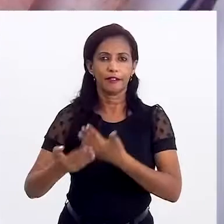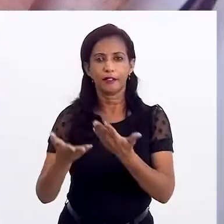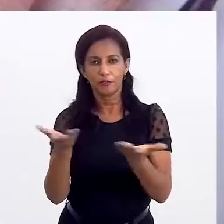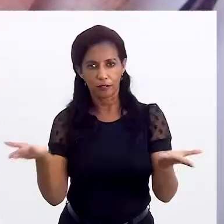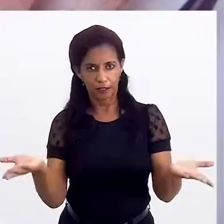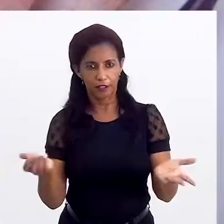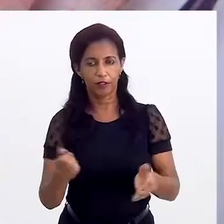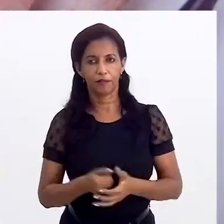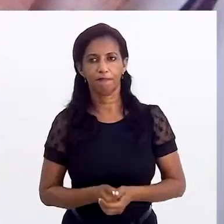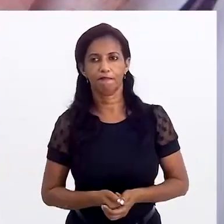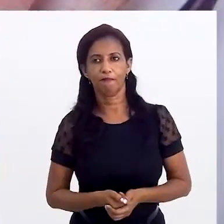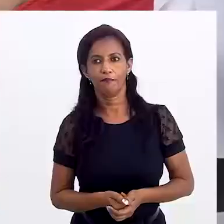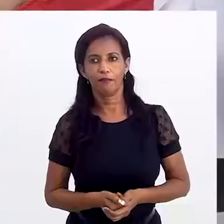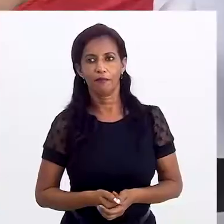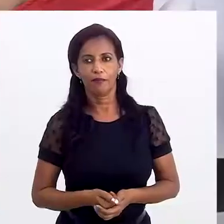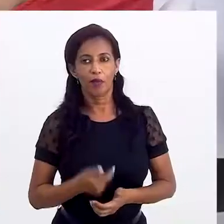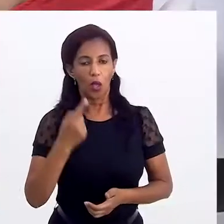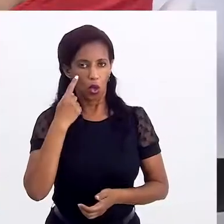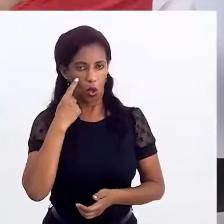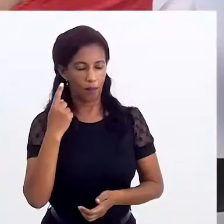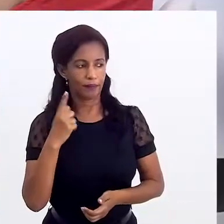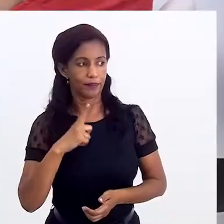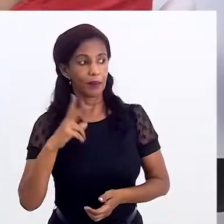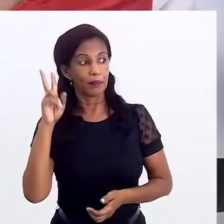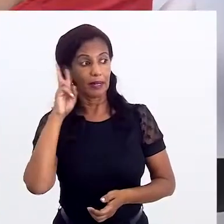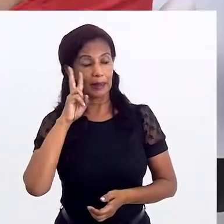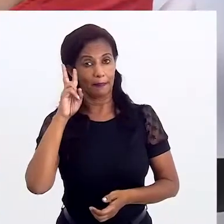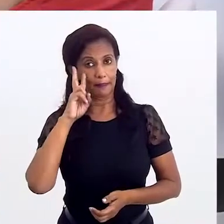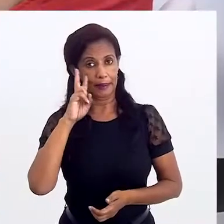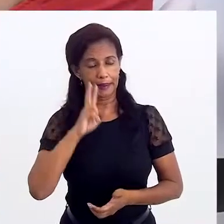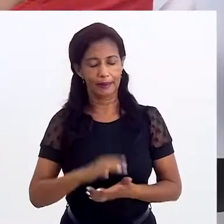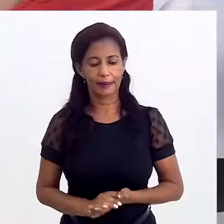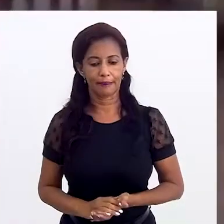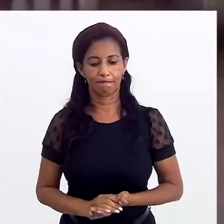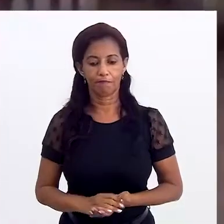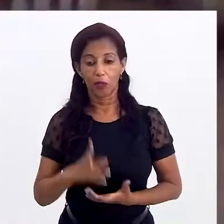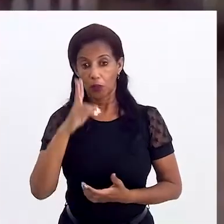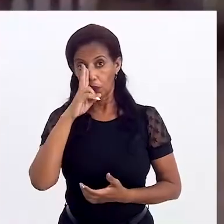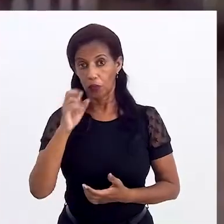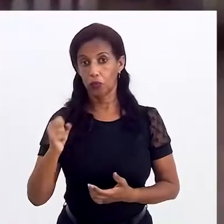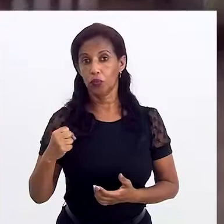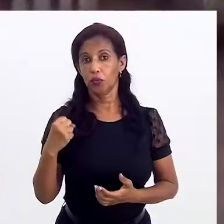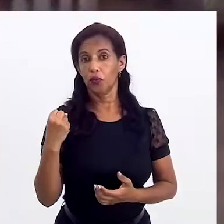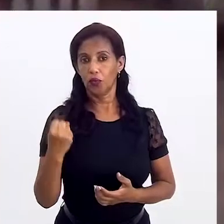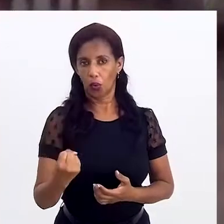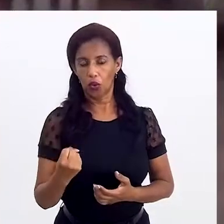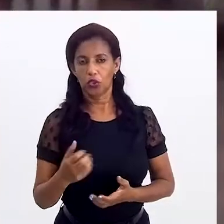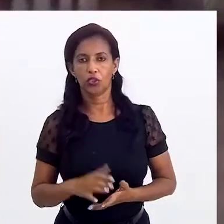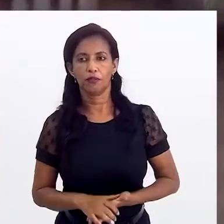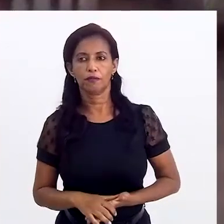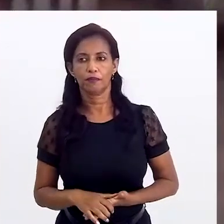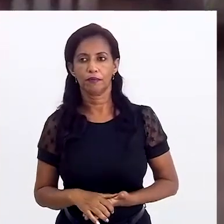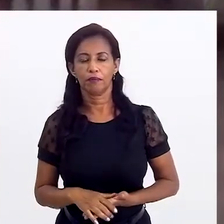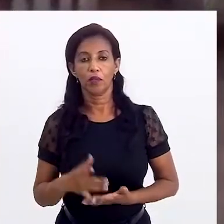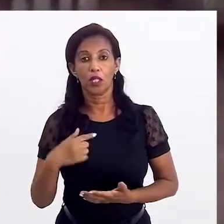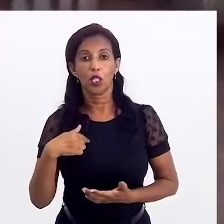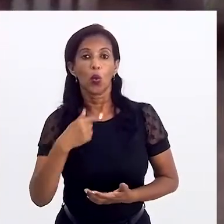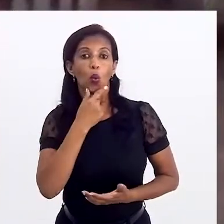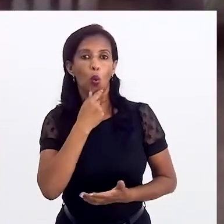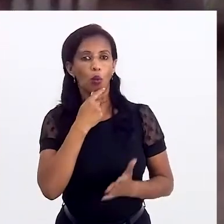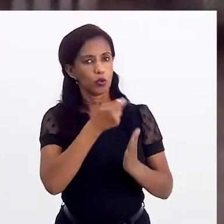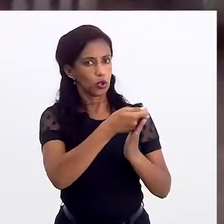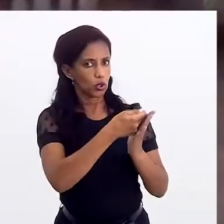a vida de vocês. Olha, eu tenho uma lembrança muito forte de um dia que